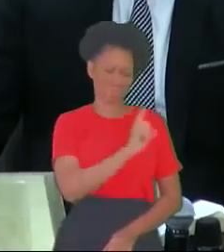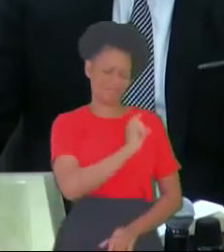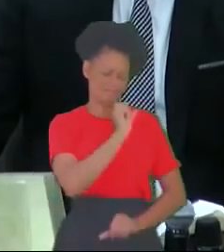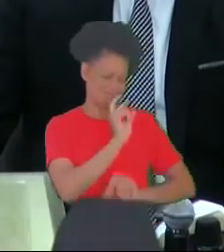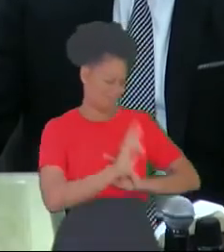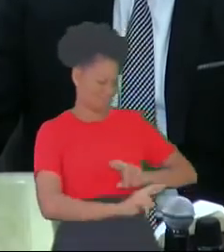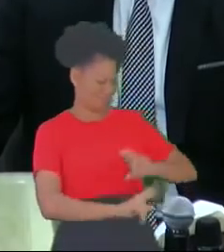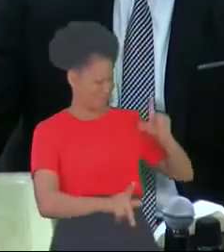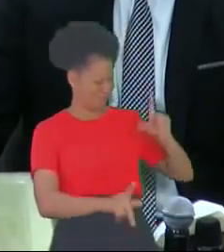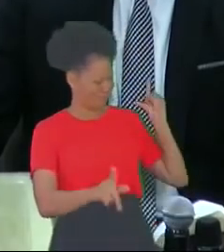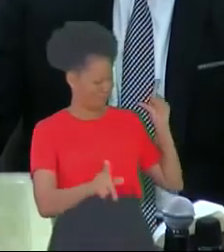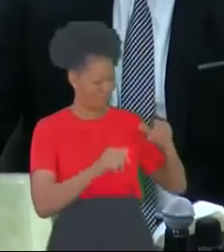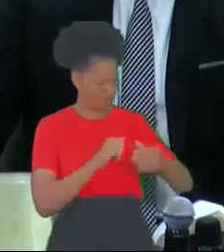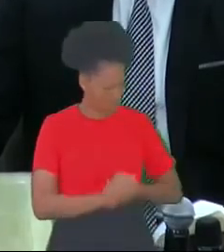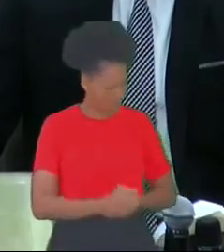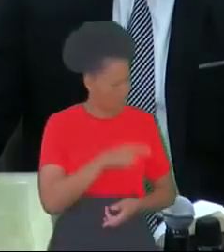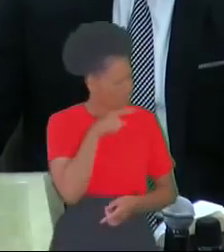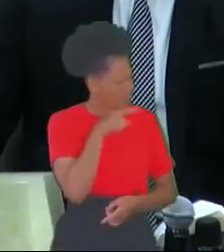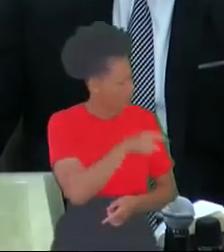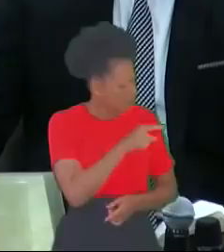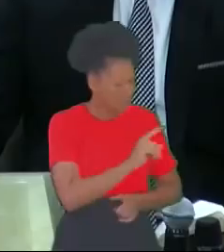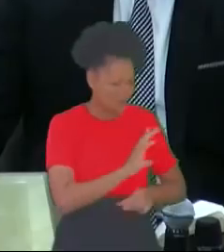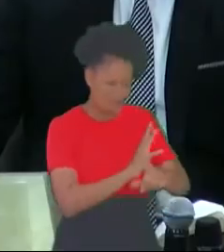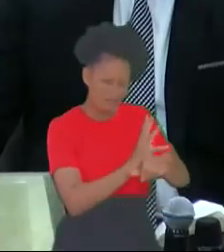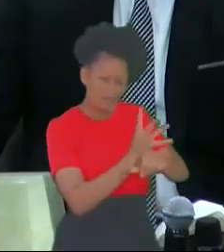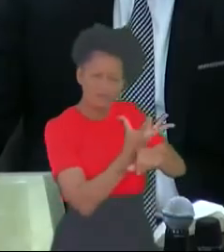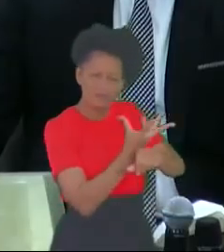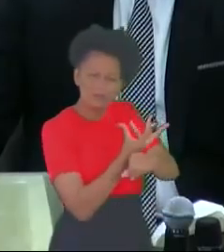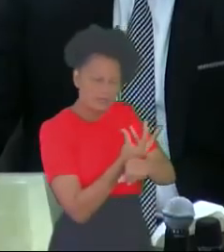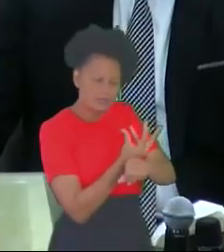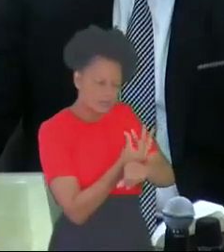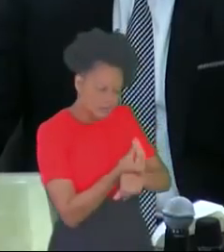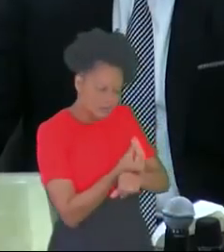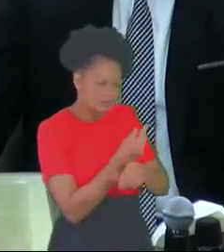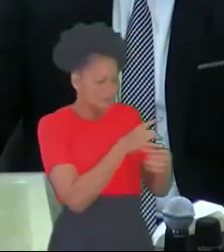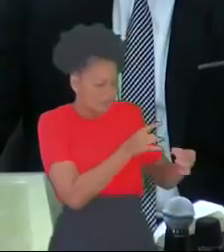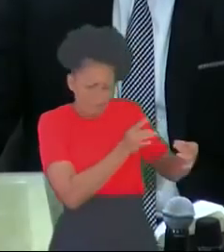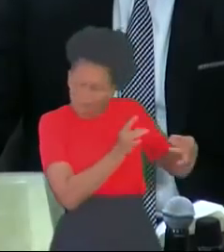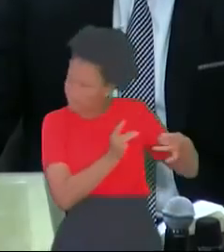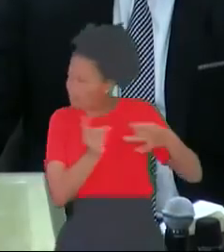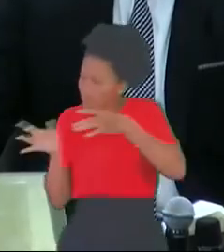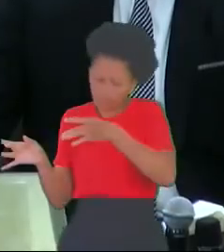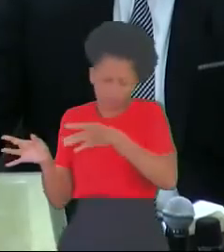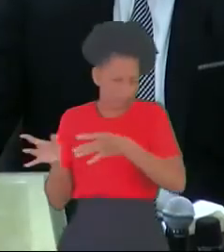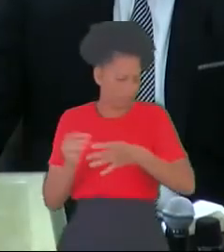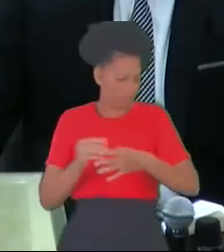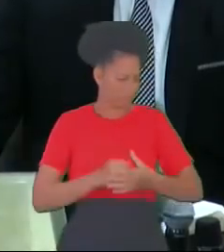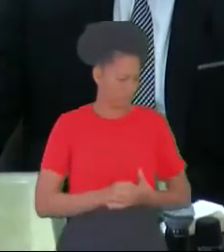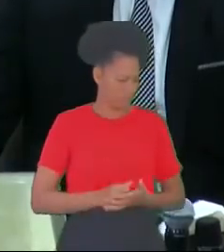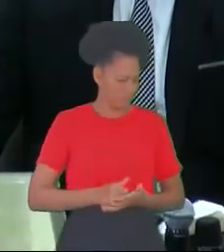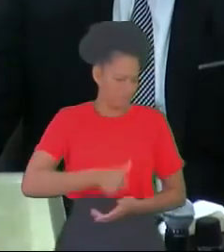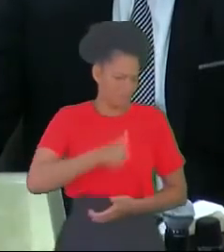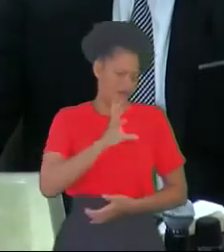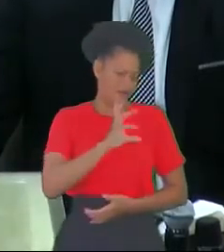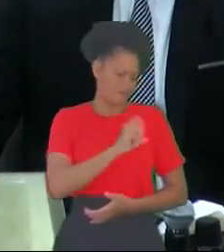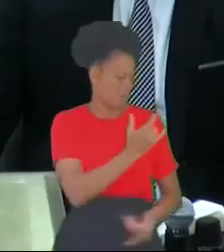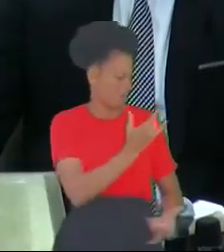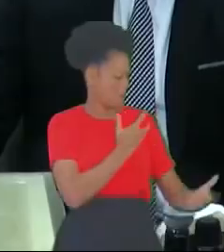Tenho contra ti que deixaste, abandonaste o teu primeiro